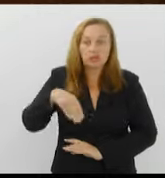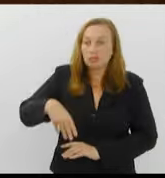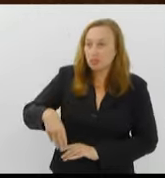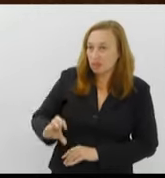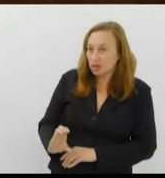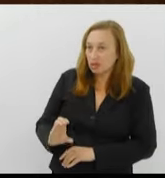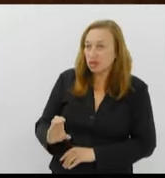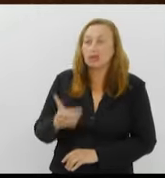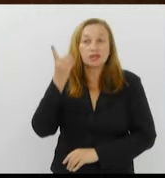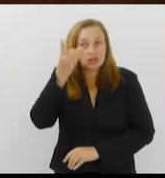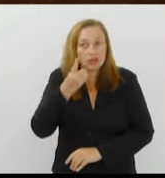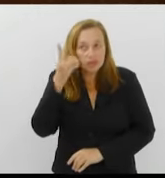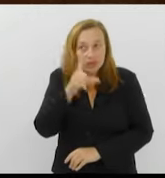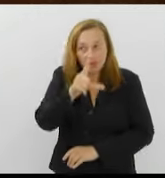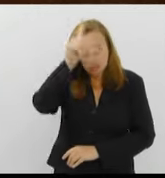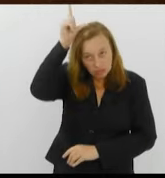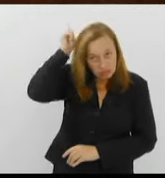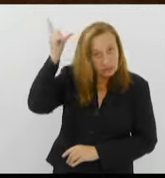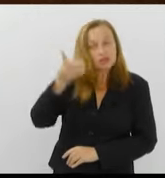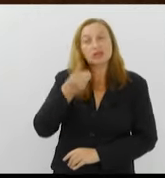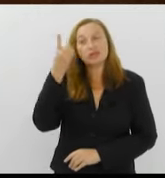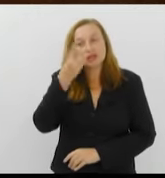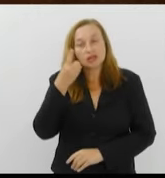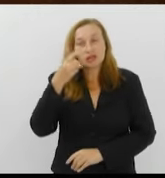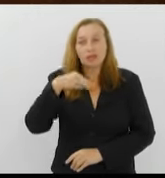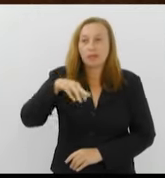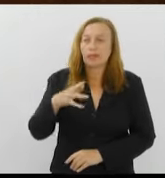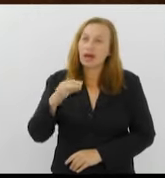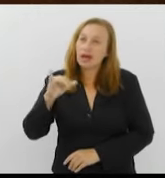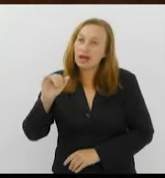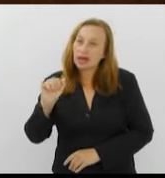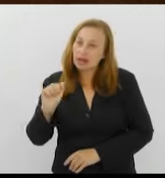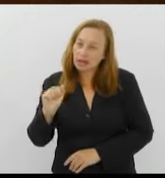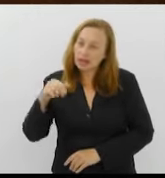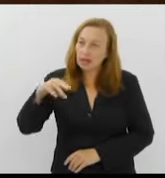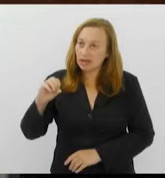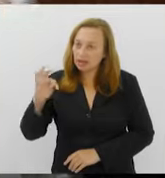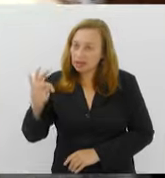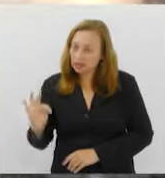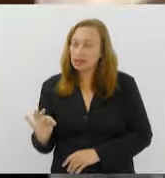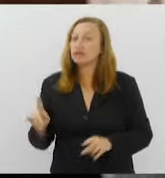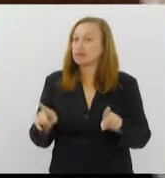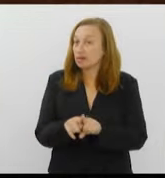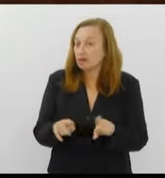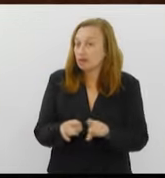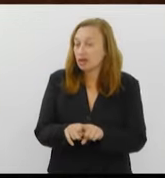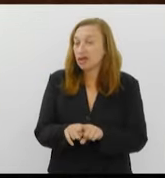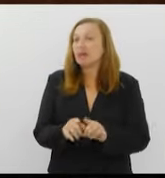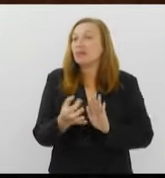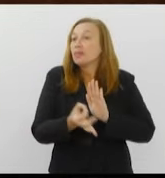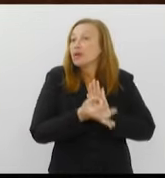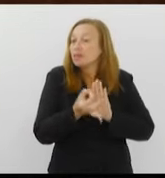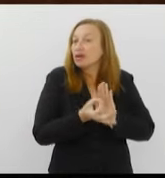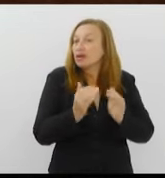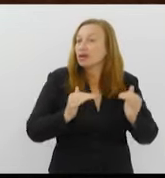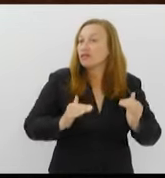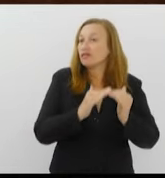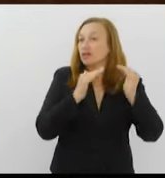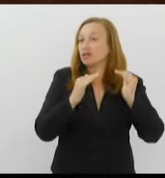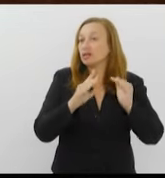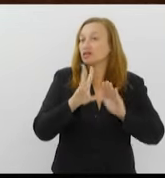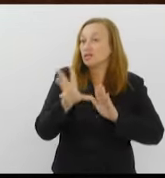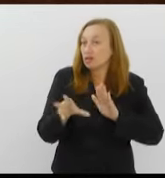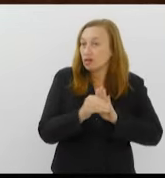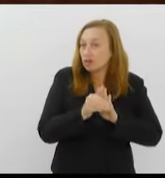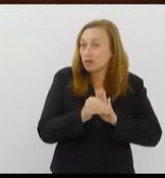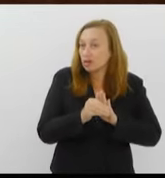do deputado Luiz Paulo e a deputada Marina, também do MST, e o parecer é favorável com